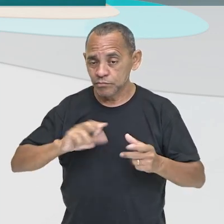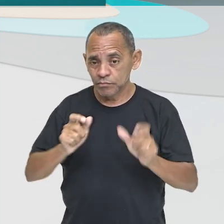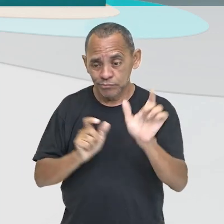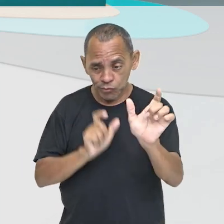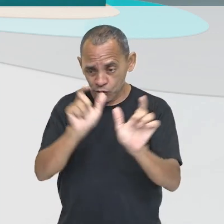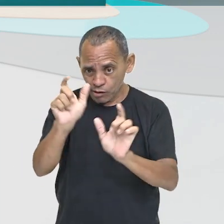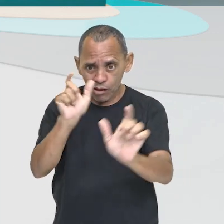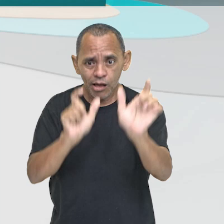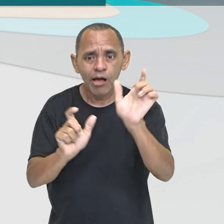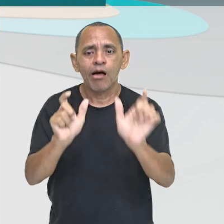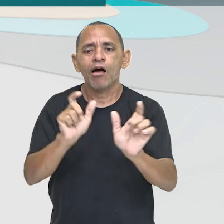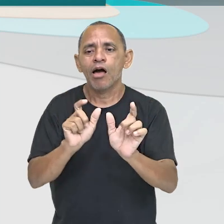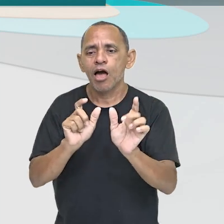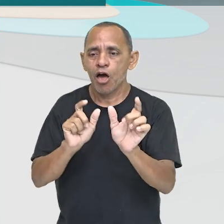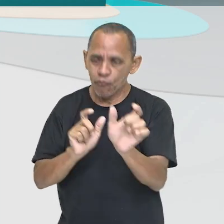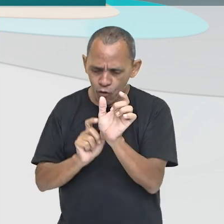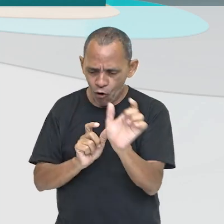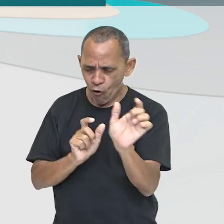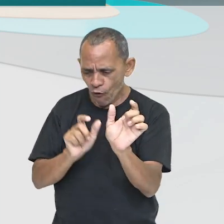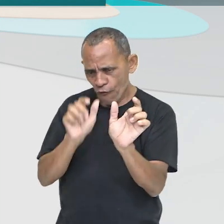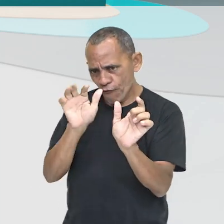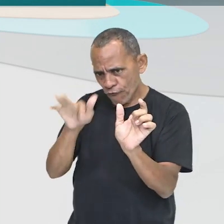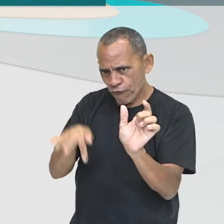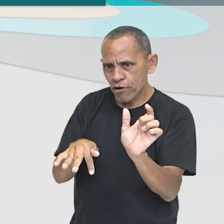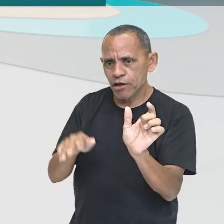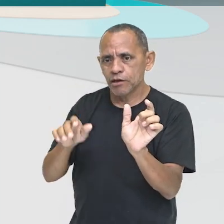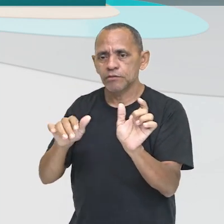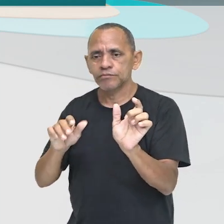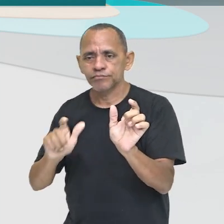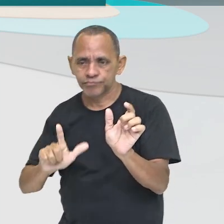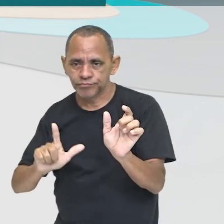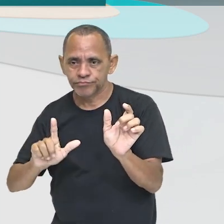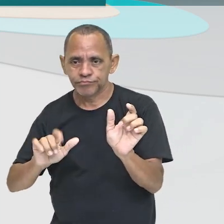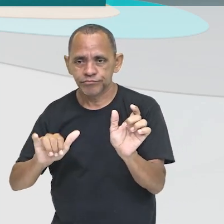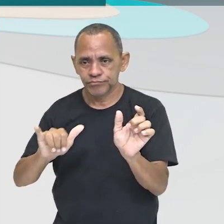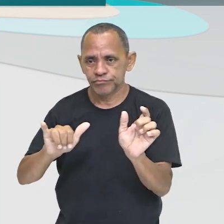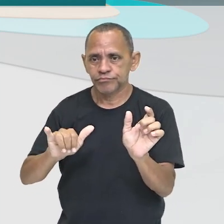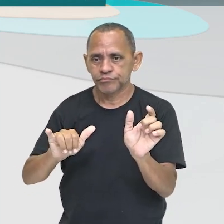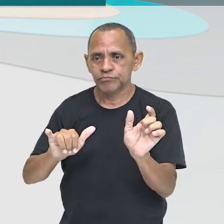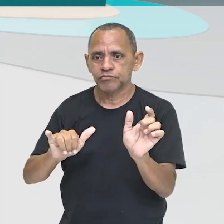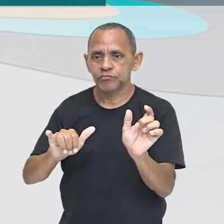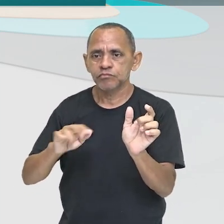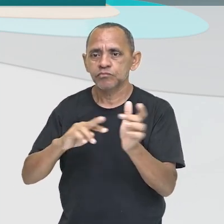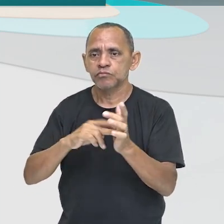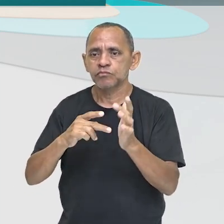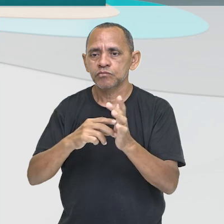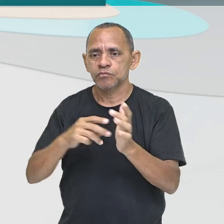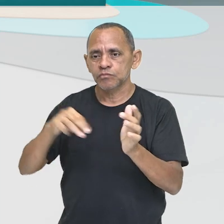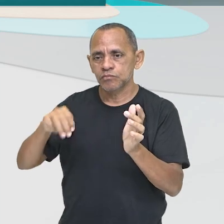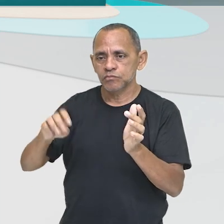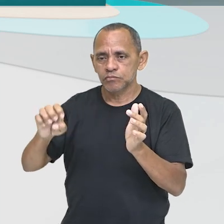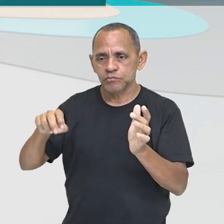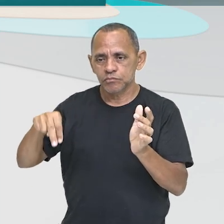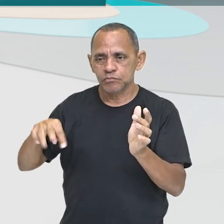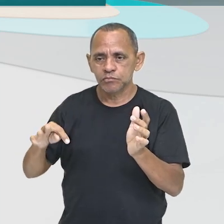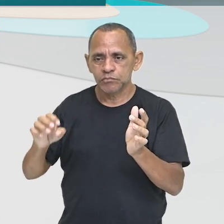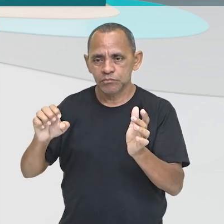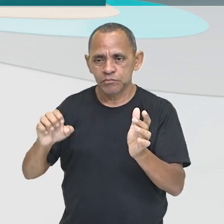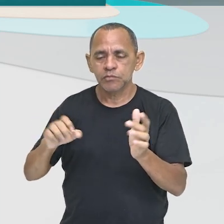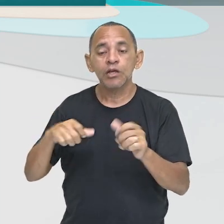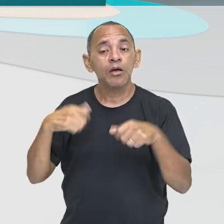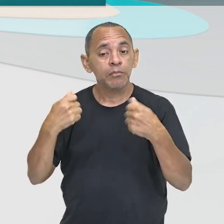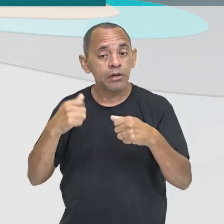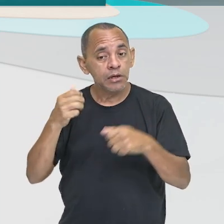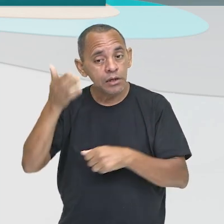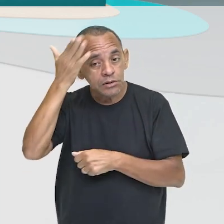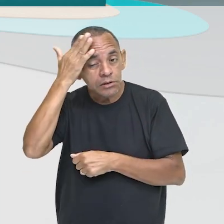geral, com terminação em ly, ele vai ter a sua tradução mente. Então, o desafio é vocês identificar qual é a